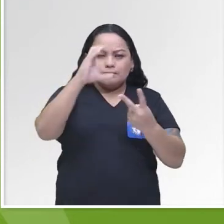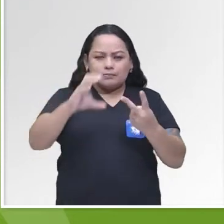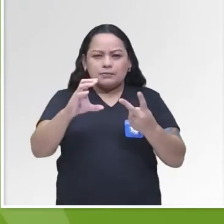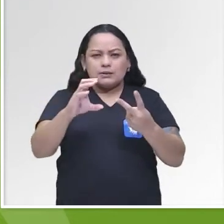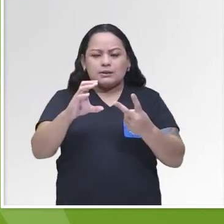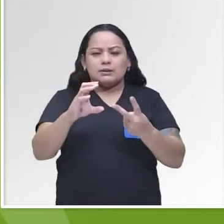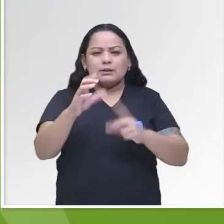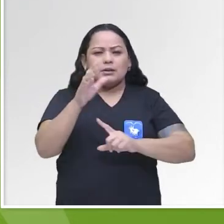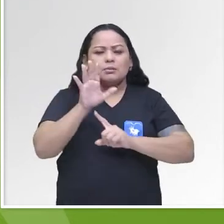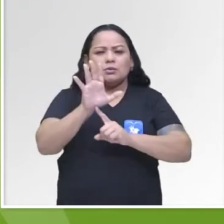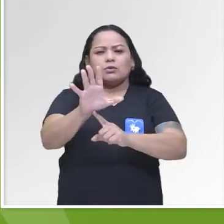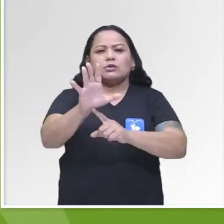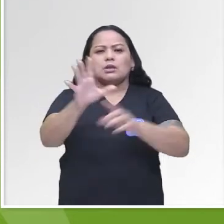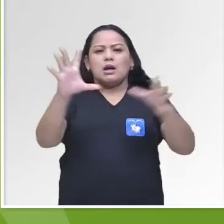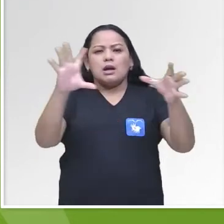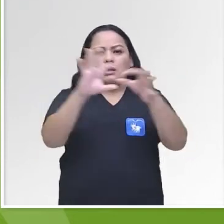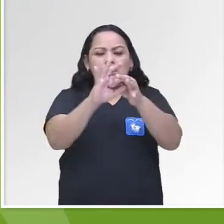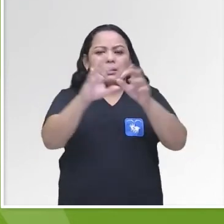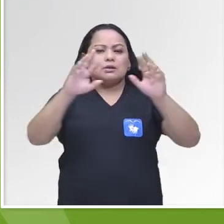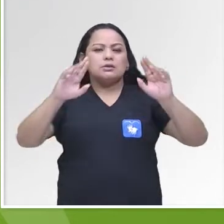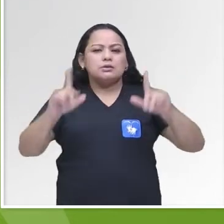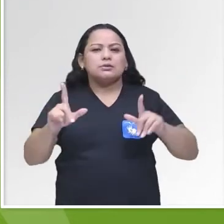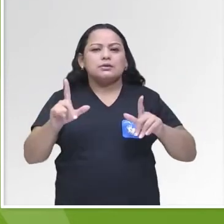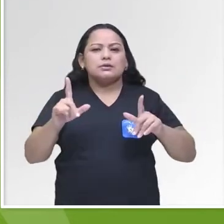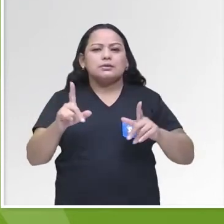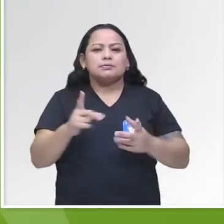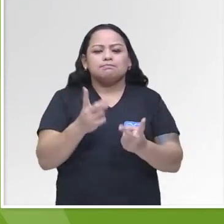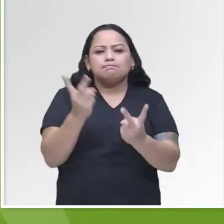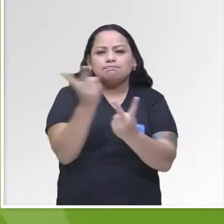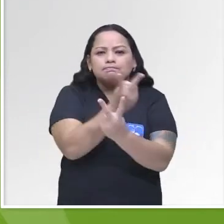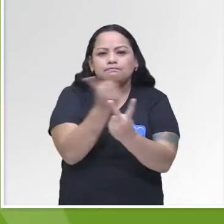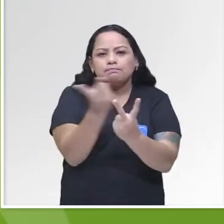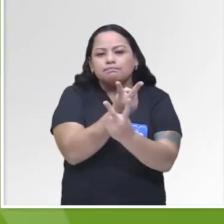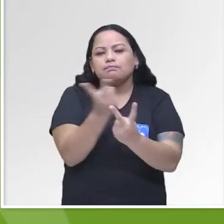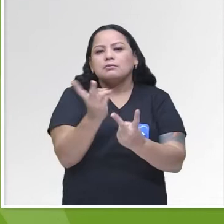apresentem ligantes diferentes entre si.